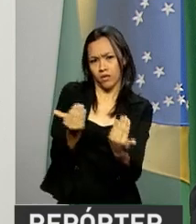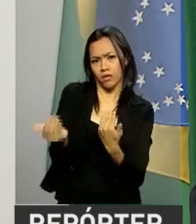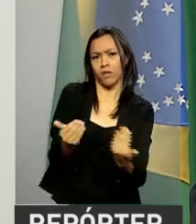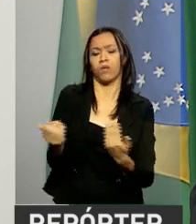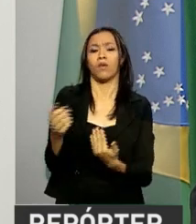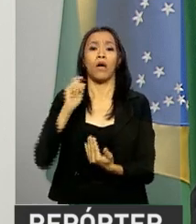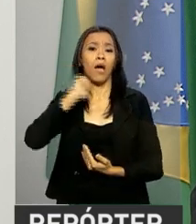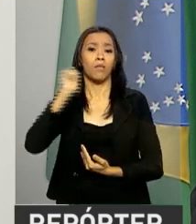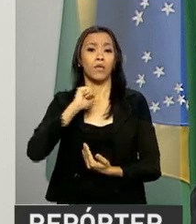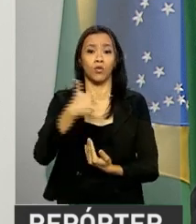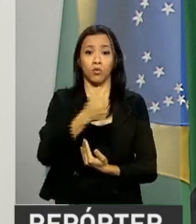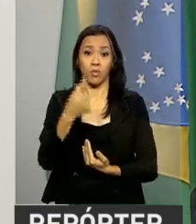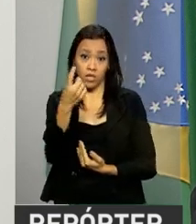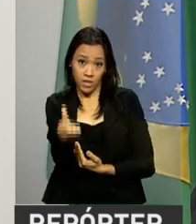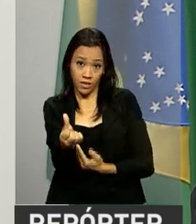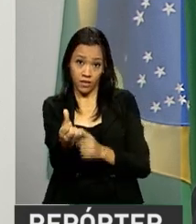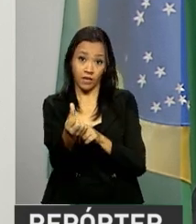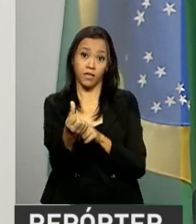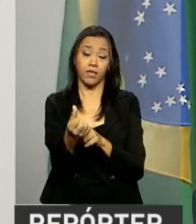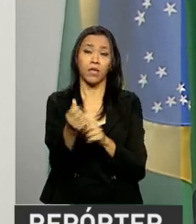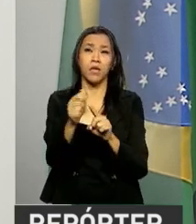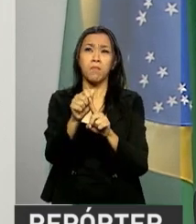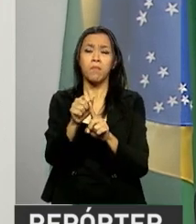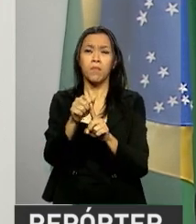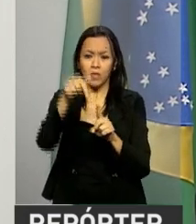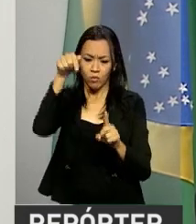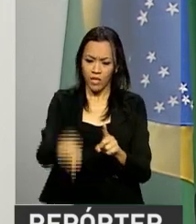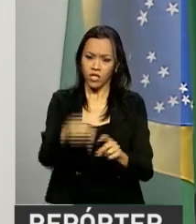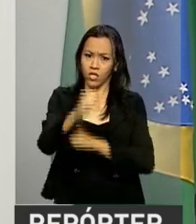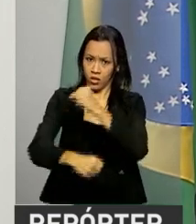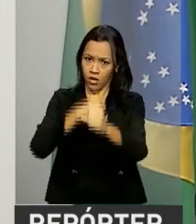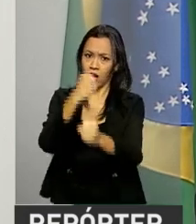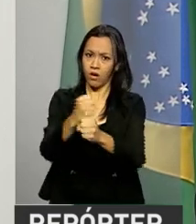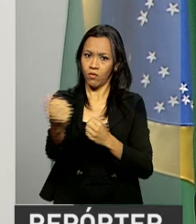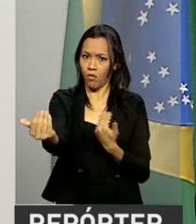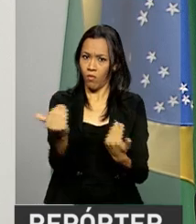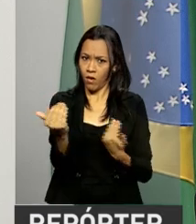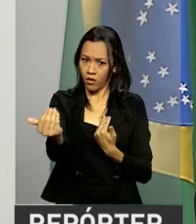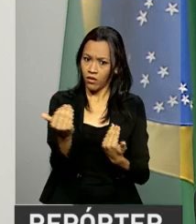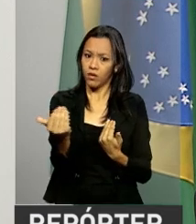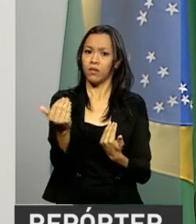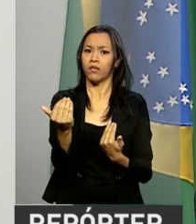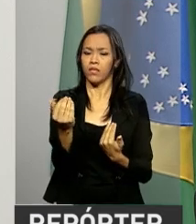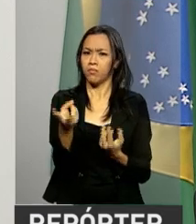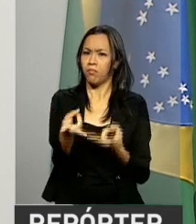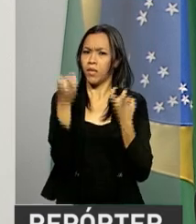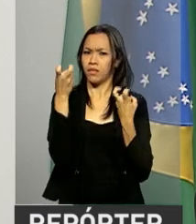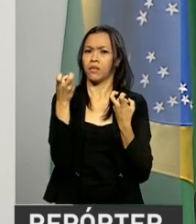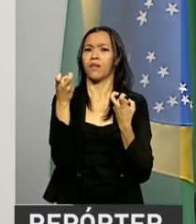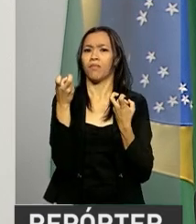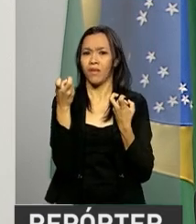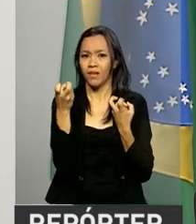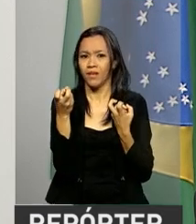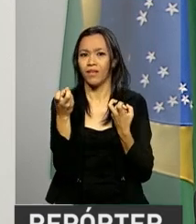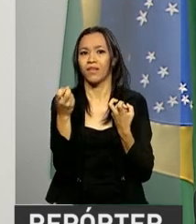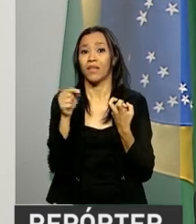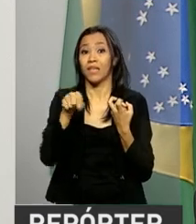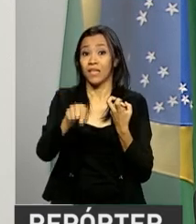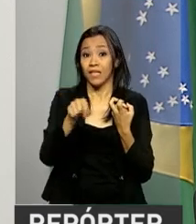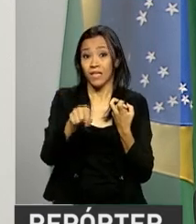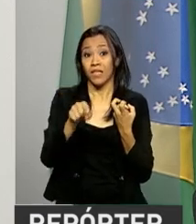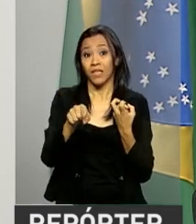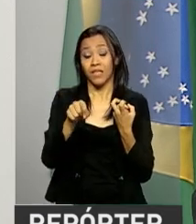2016 e comparar com o mês de março deste ano a gente também vai ver que apesar de negativo ele